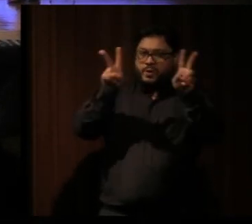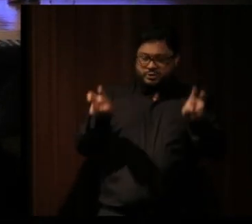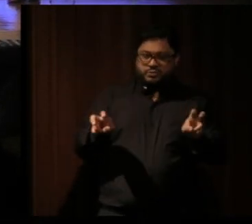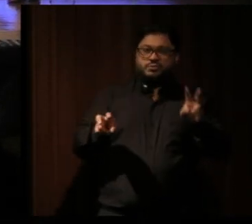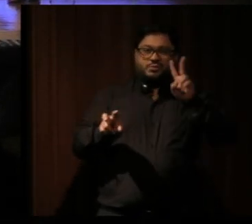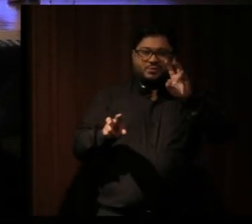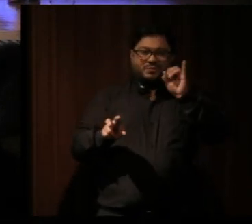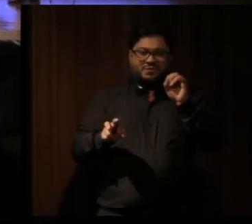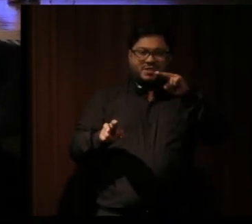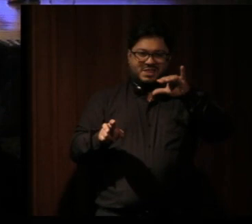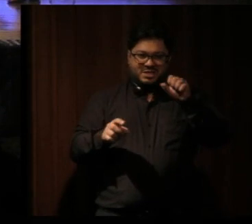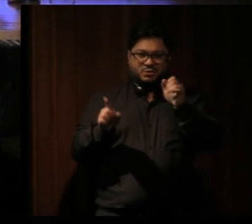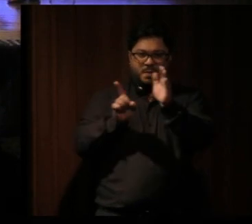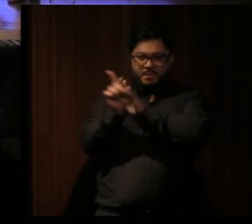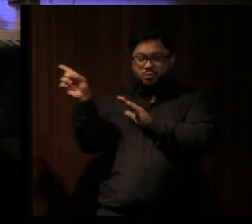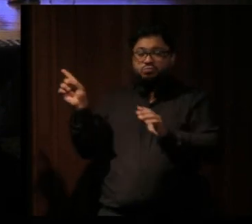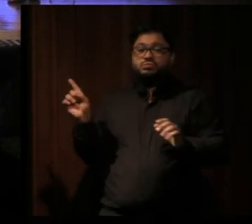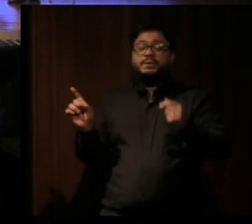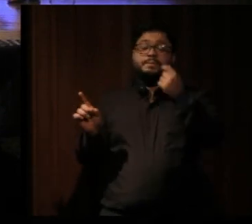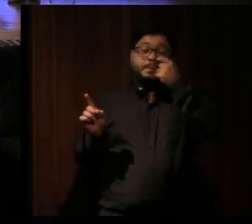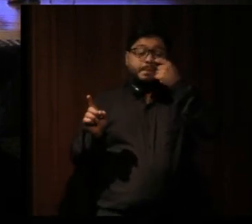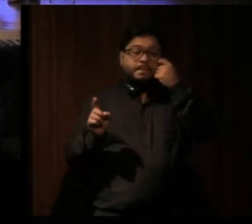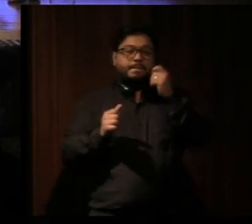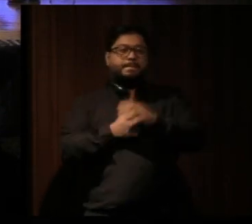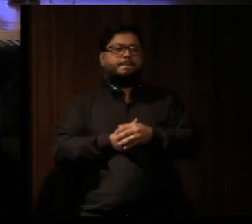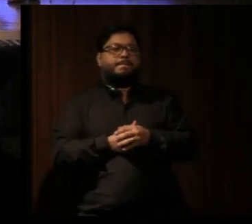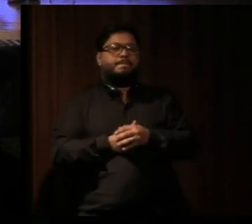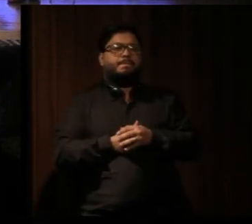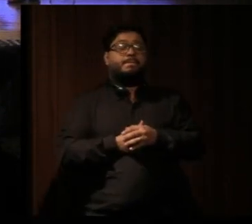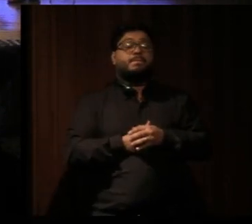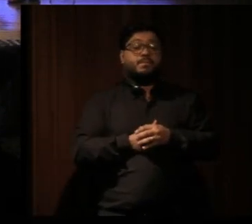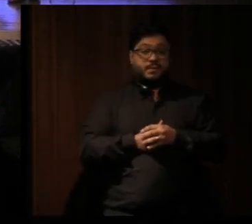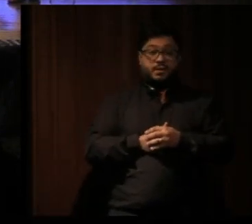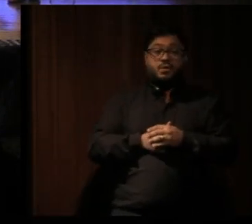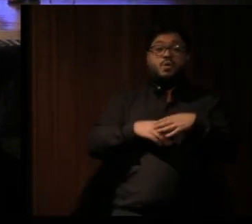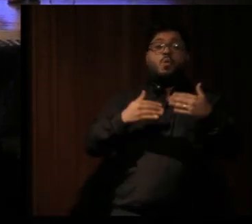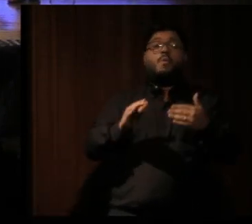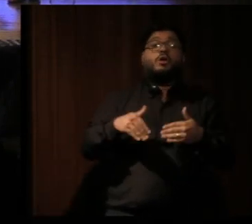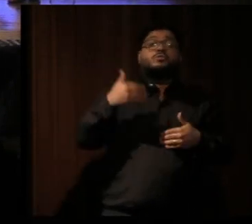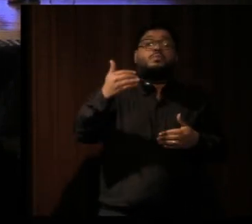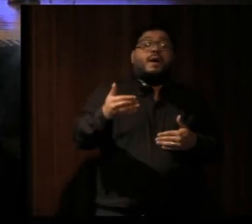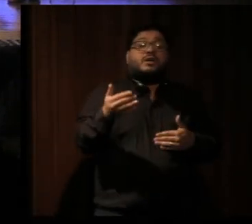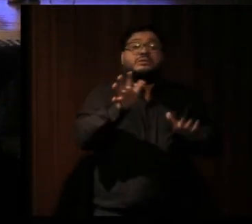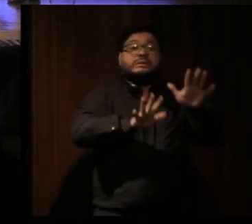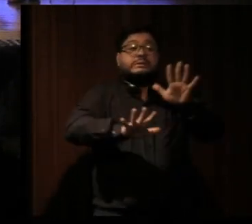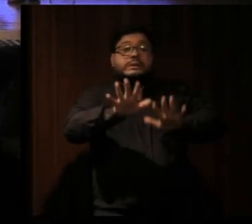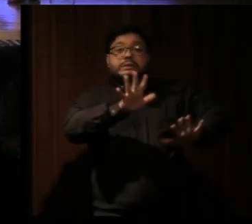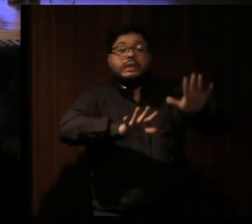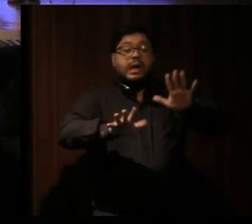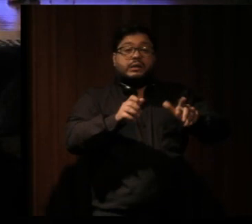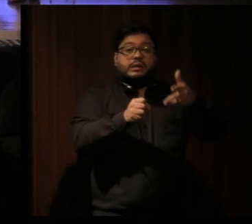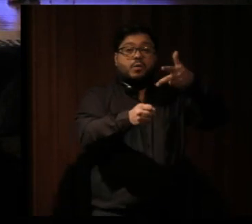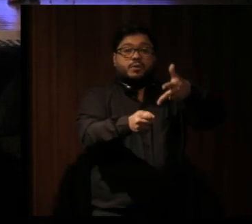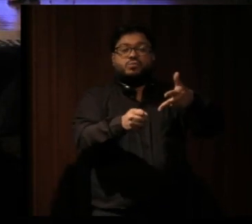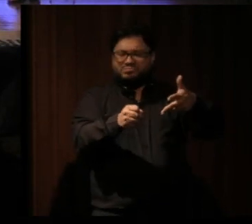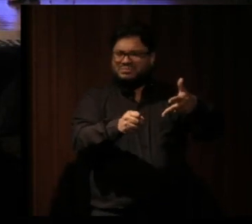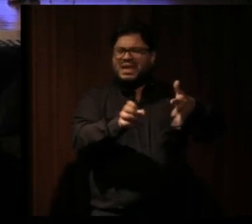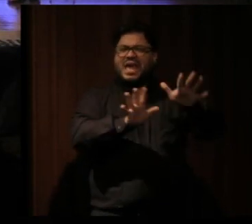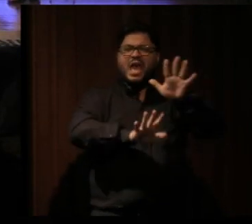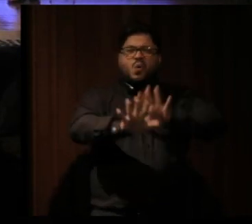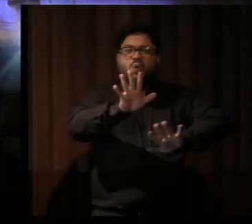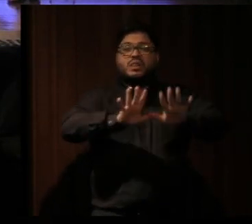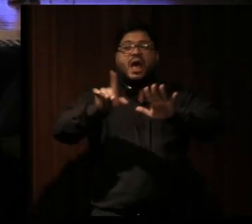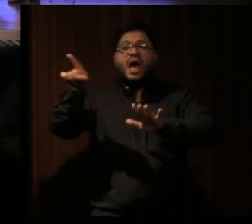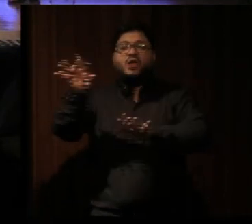Vinícius Oliveira ele tá perguntando o seguinte o próximo próximo passo dessa cautela na cobertura é ter cuidado com a